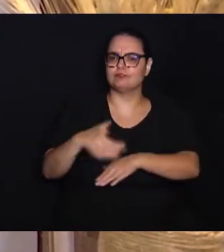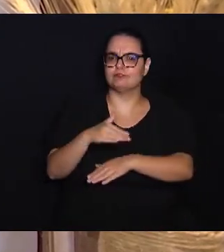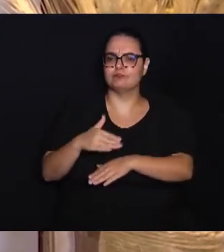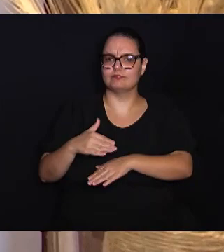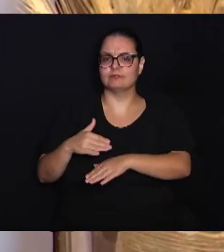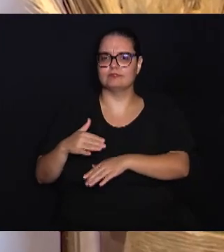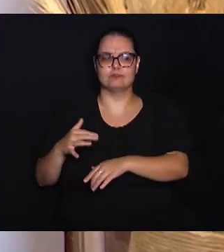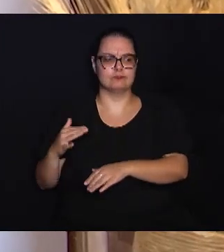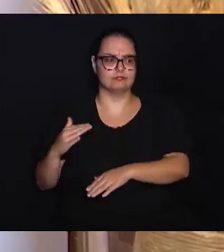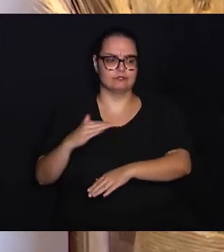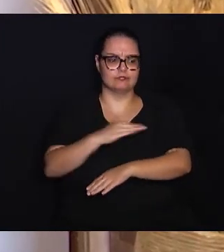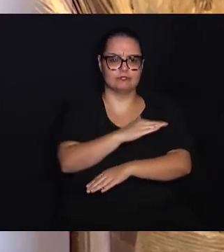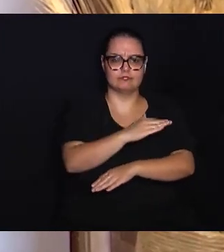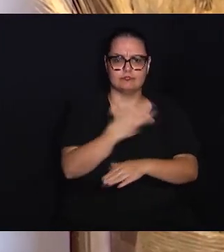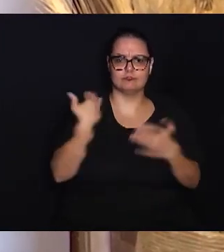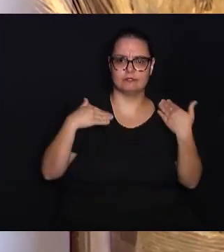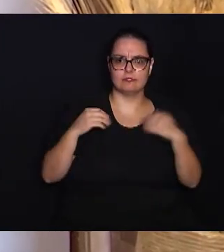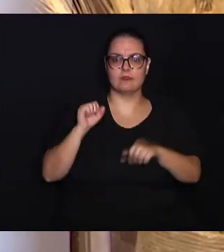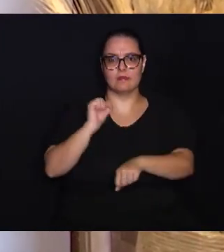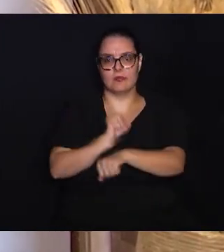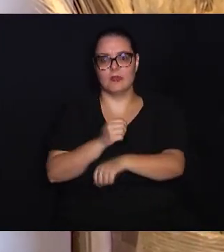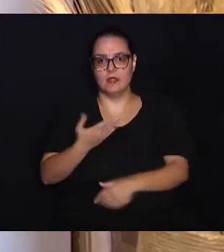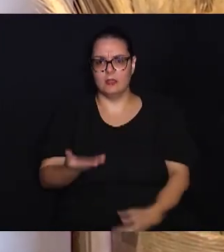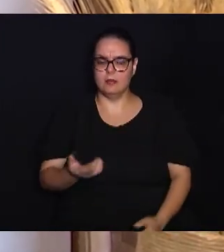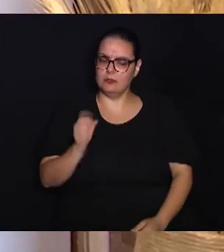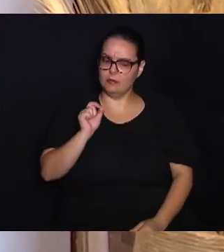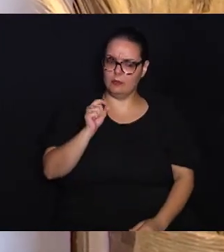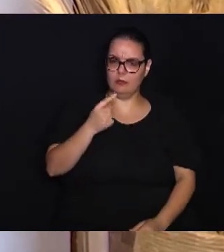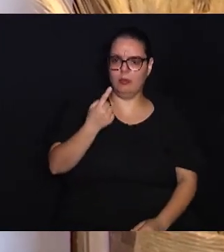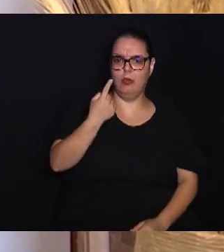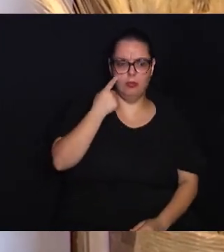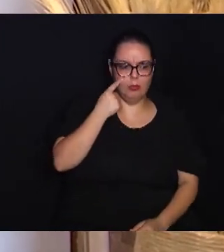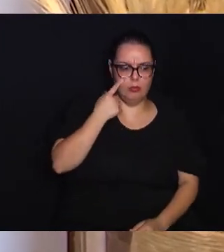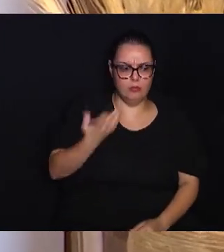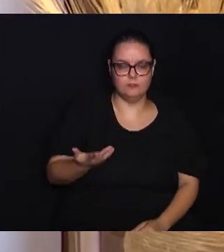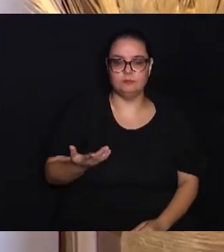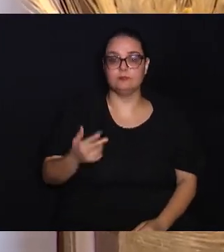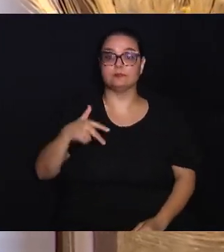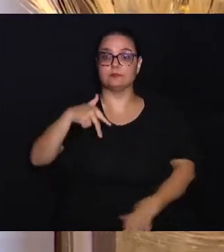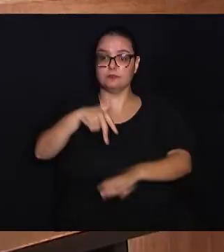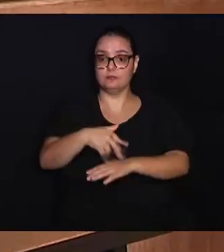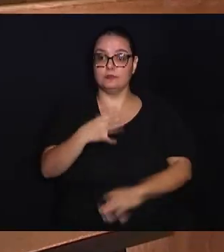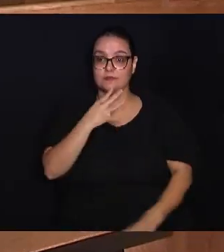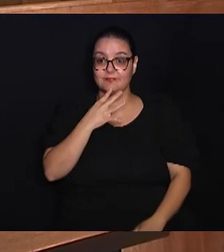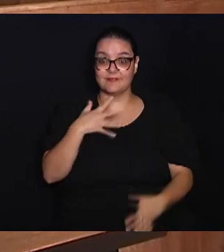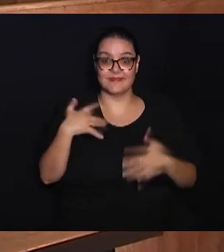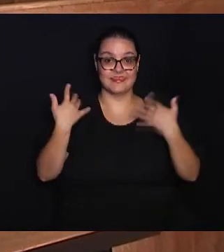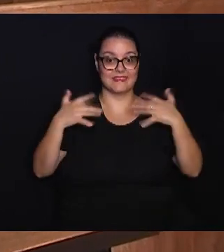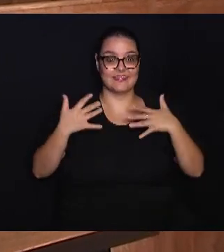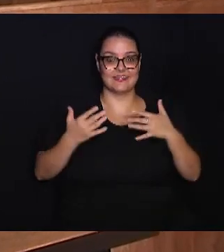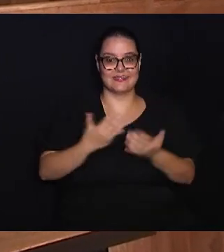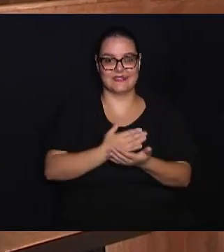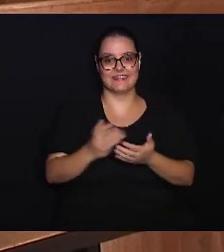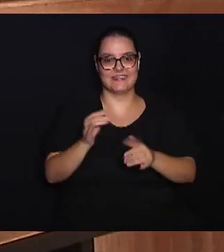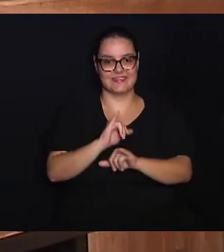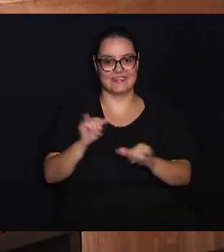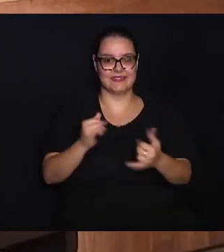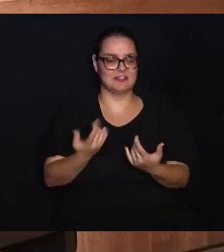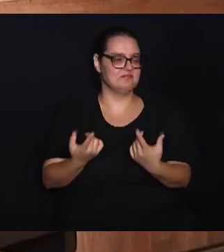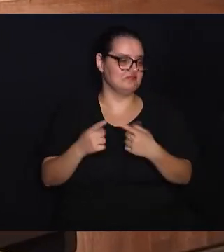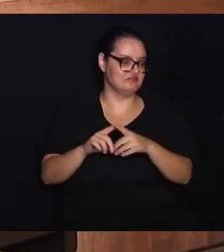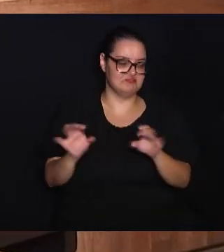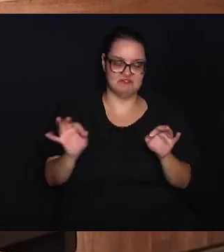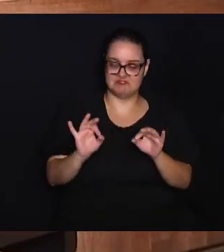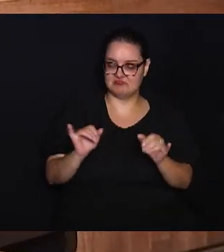tava indo pra excursão parava primeiro lá falei mas que que isso E aí eu fui lá conheci o trabalho dele fiquei encantada e comecei a divulgar sem